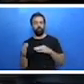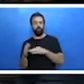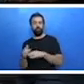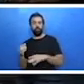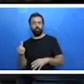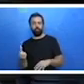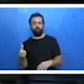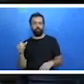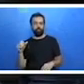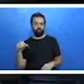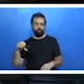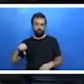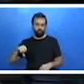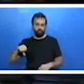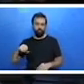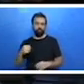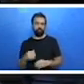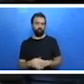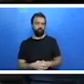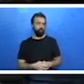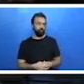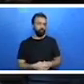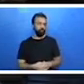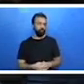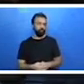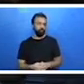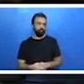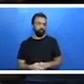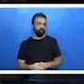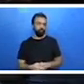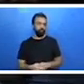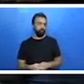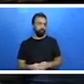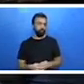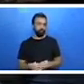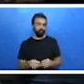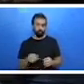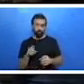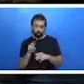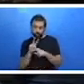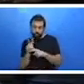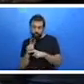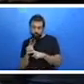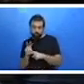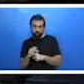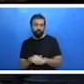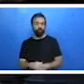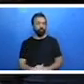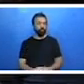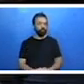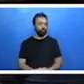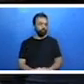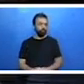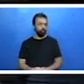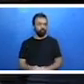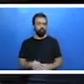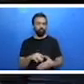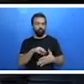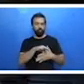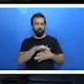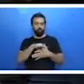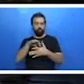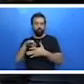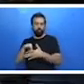vamos resolver atividades juntos e assistir o Caos do Lobisomem, cordel e estilogravura